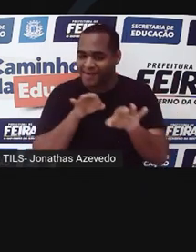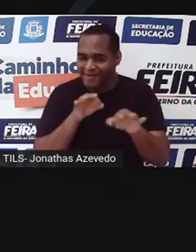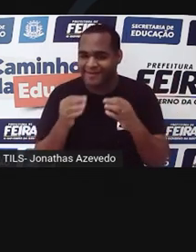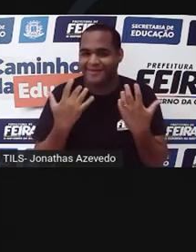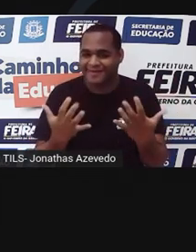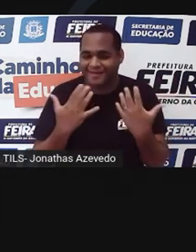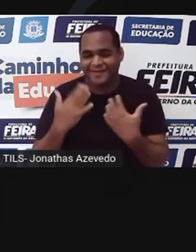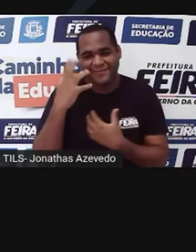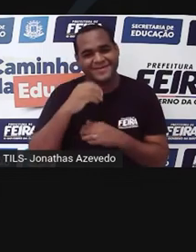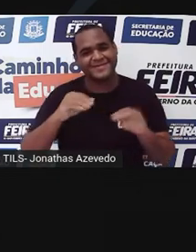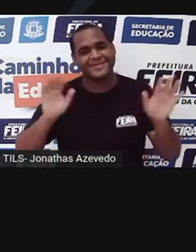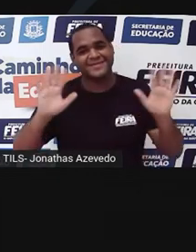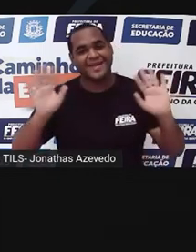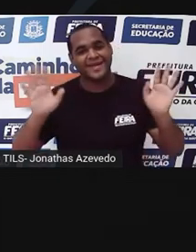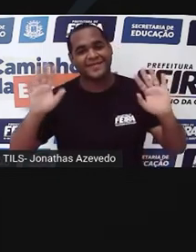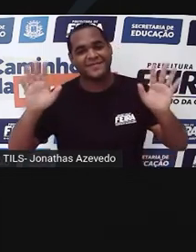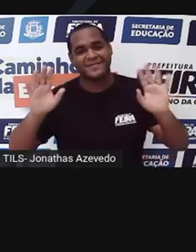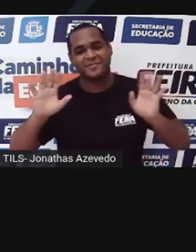Tchau!